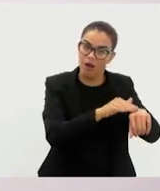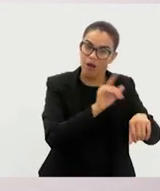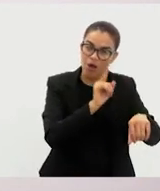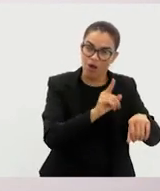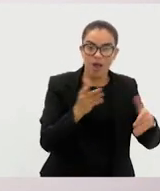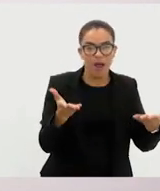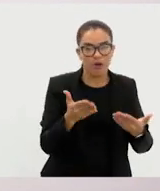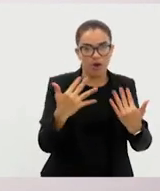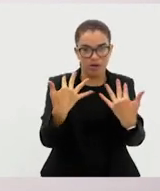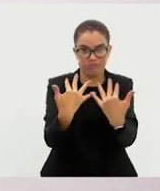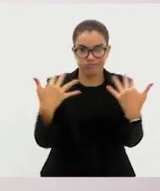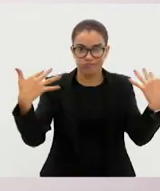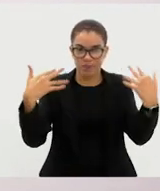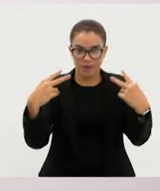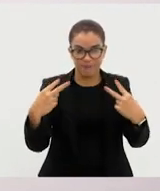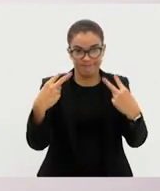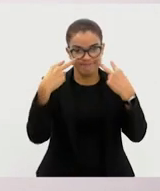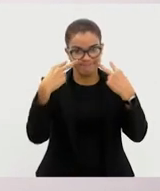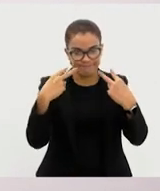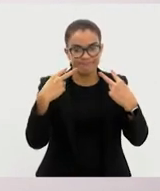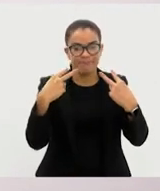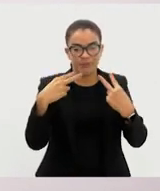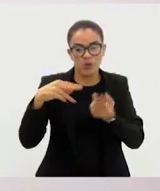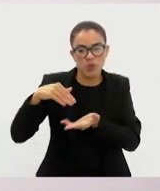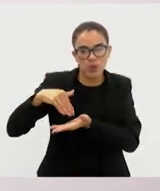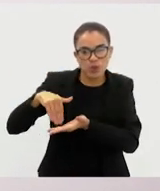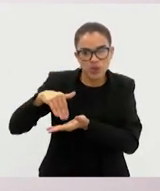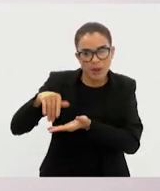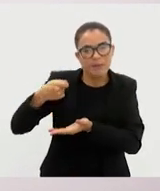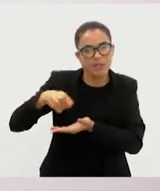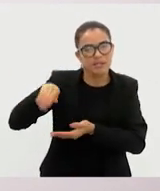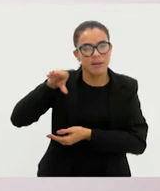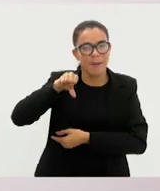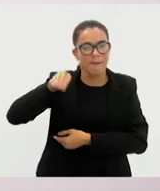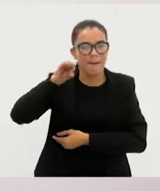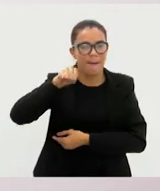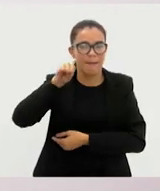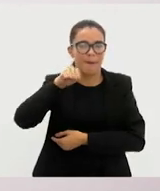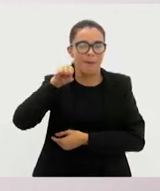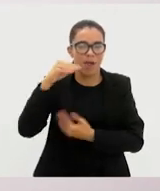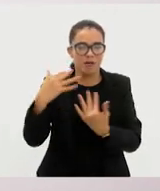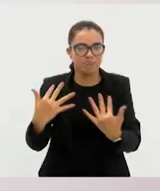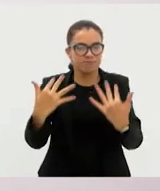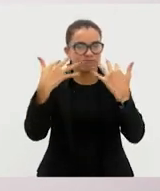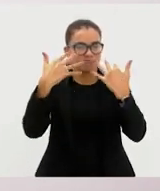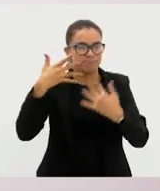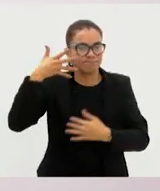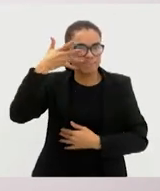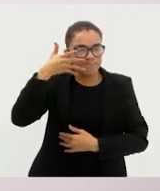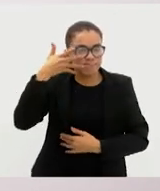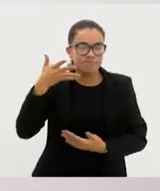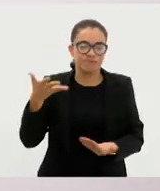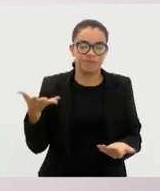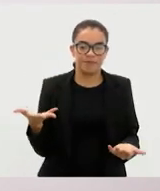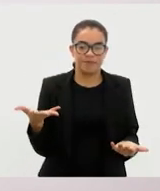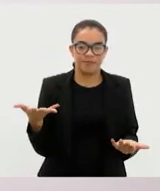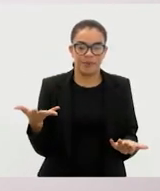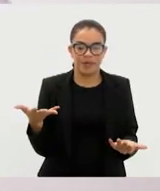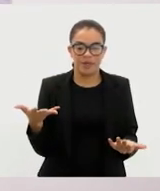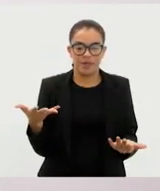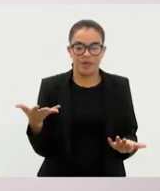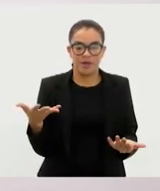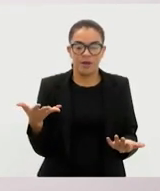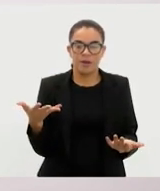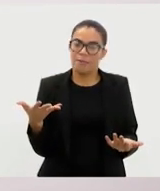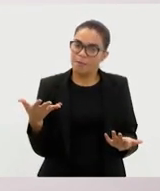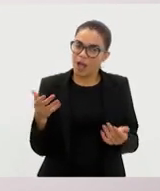publicamente. Né? Os secretários precisam verbalizar essa situação. Até porque, para